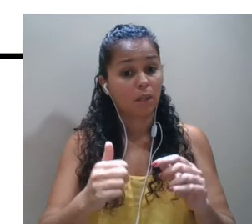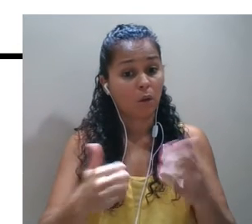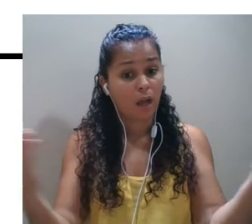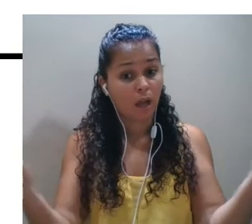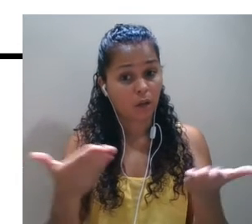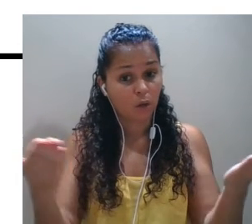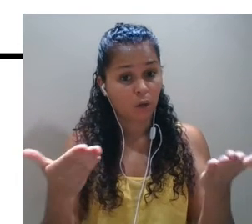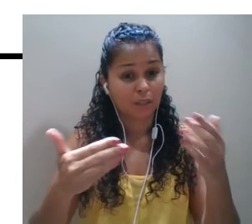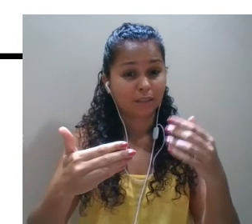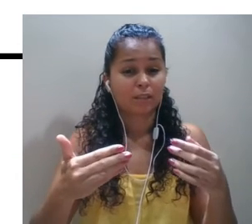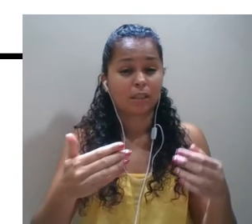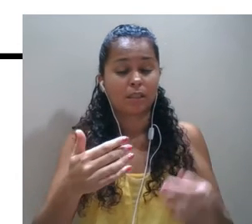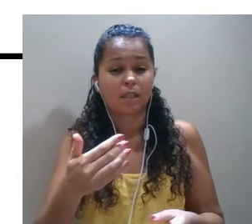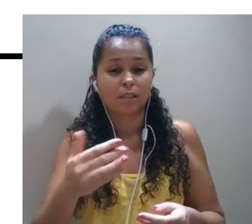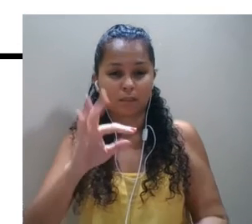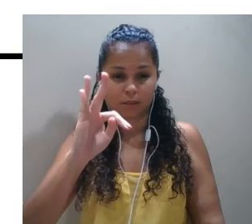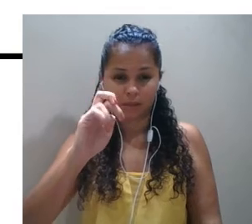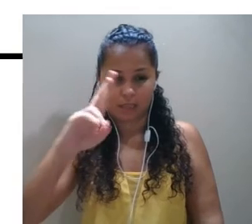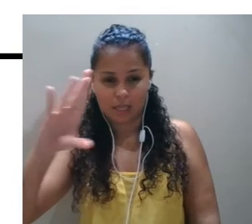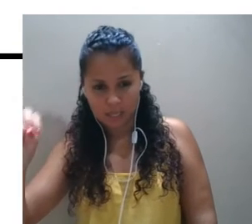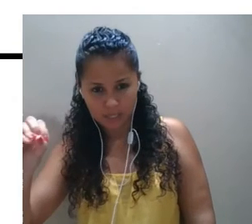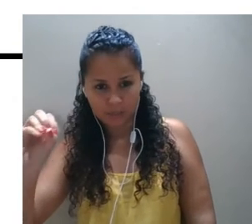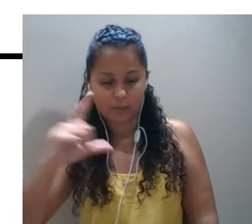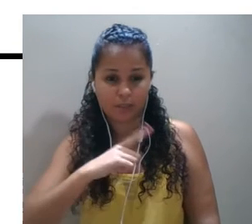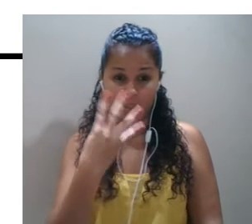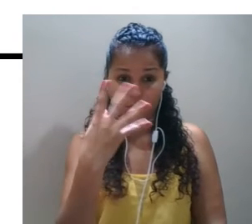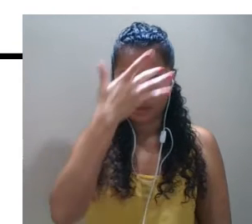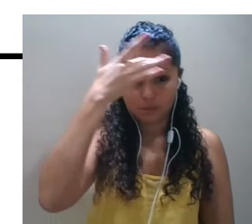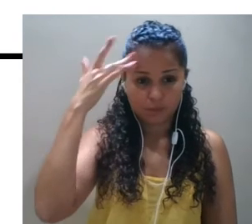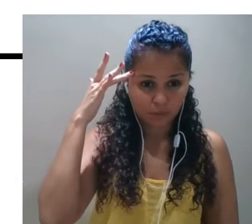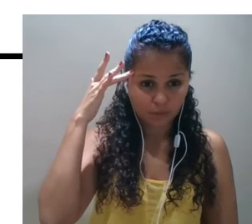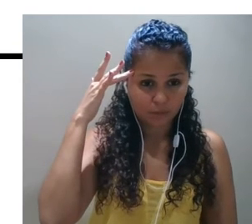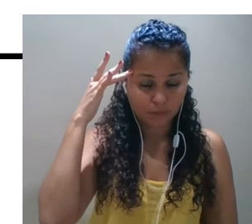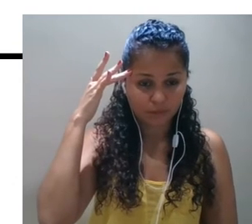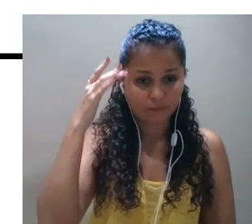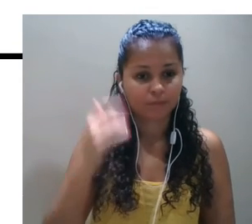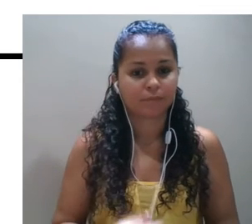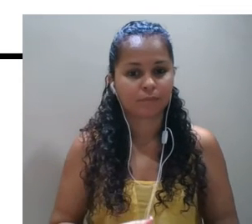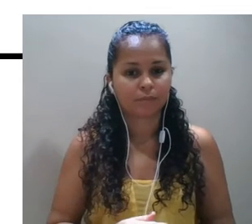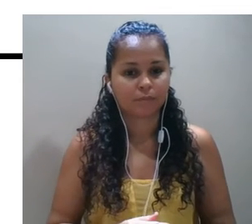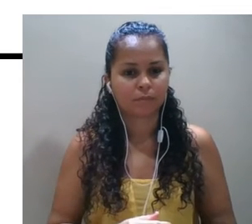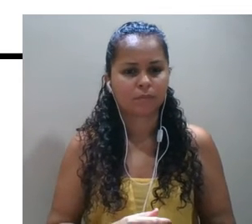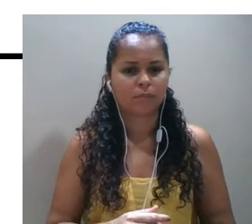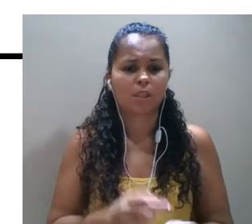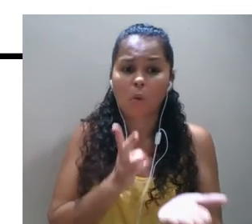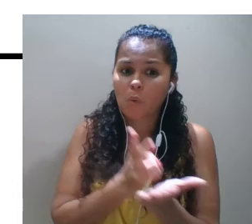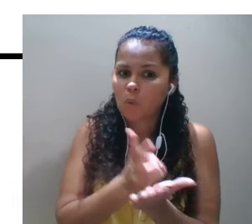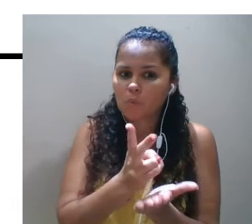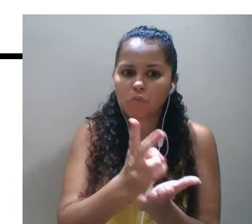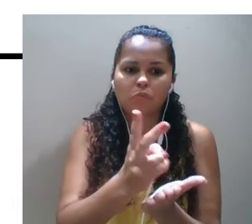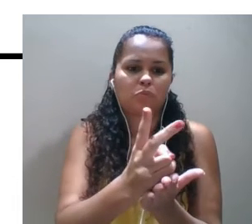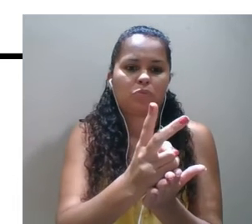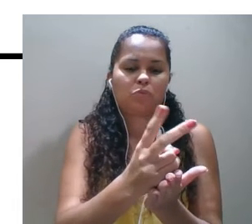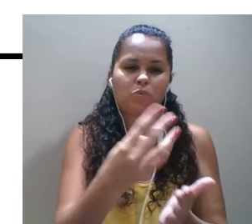primeiro andar, no térreo, entram 4 pessoas, não sai ninguém, então ele